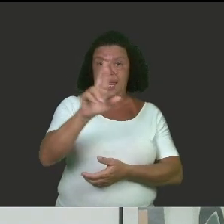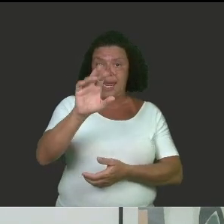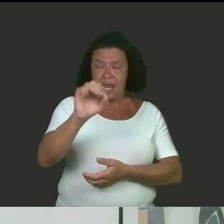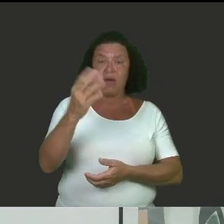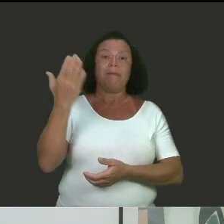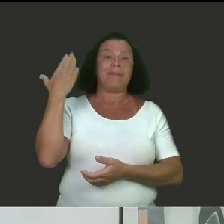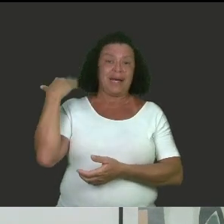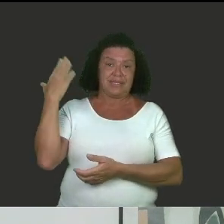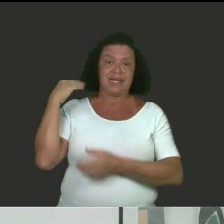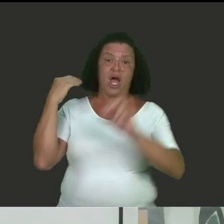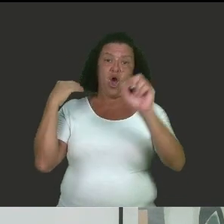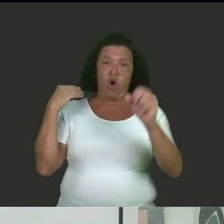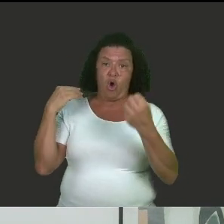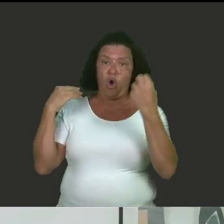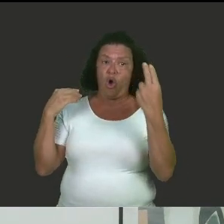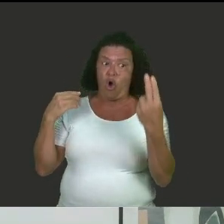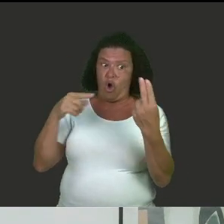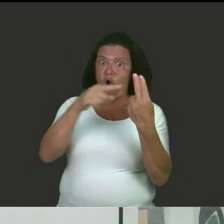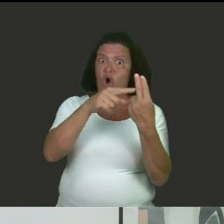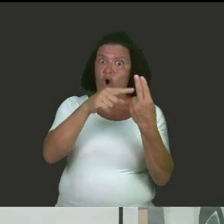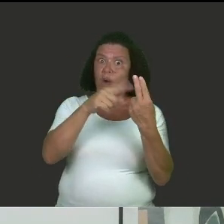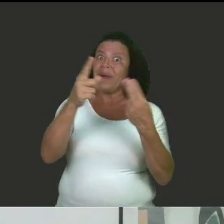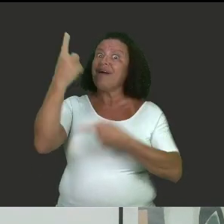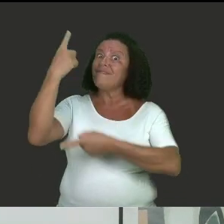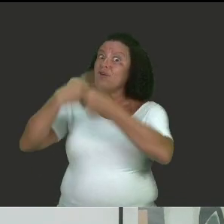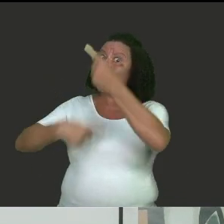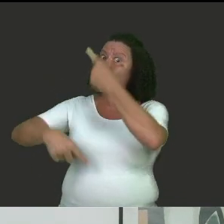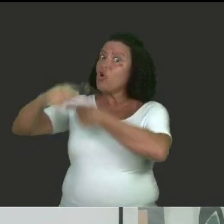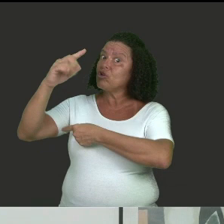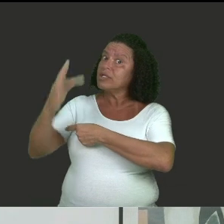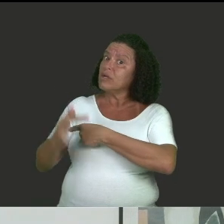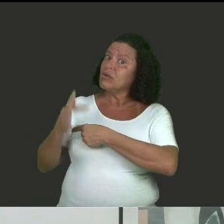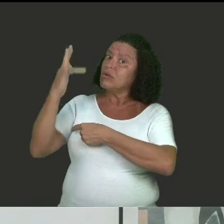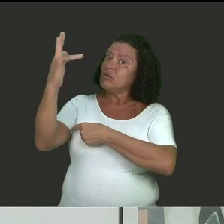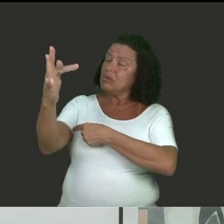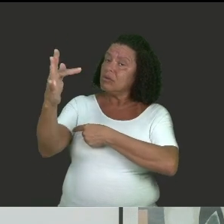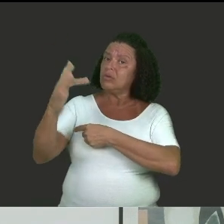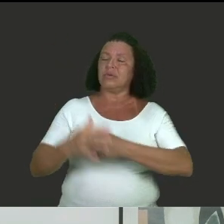ou provas para a evolução futura.